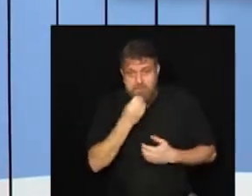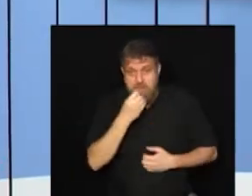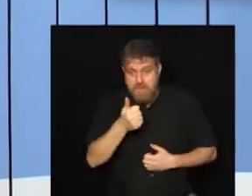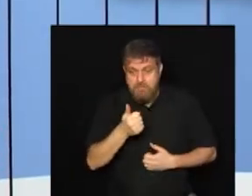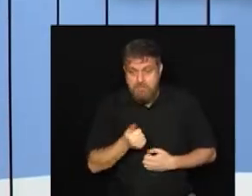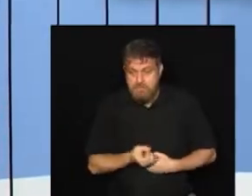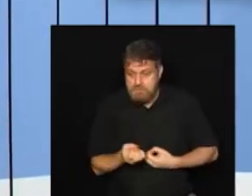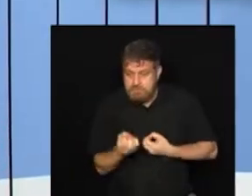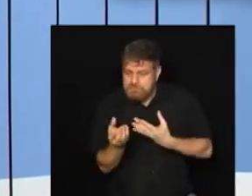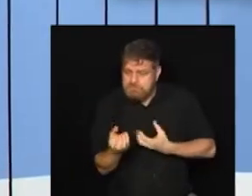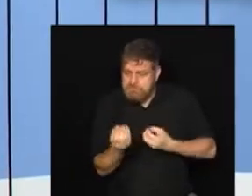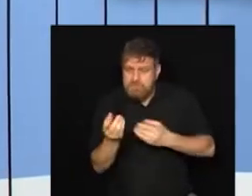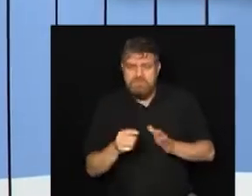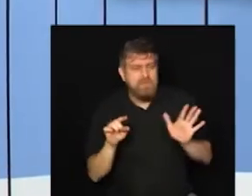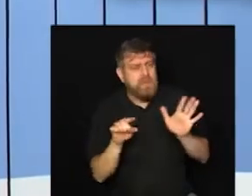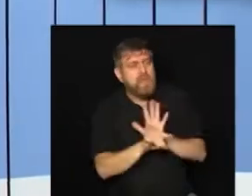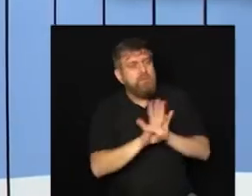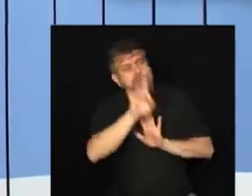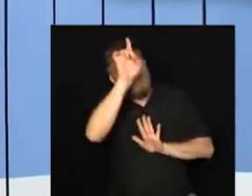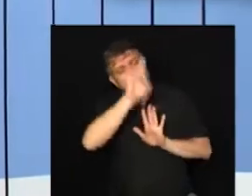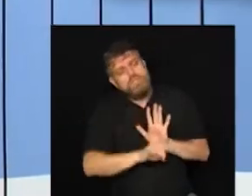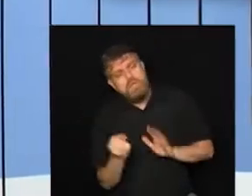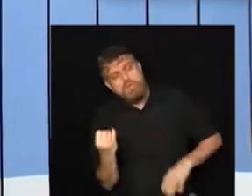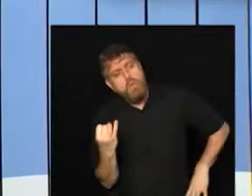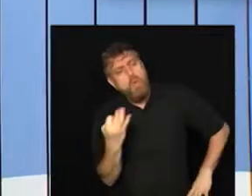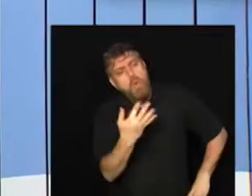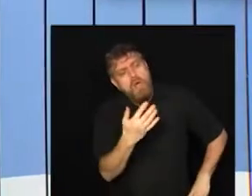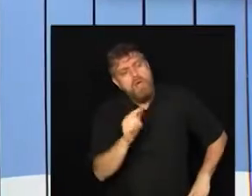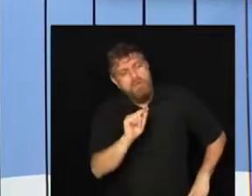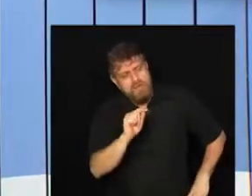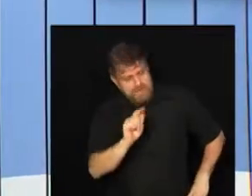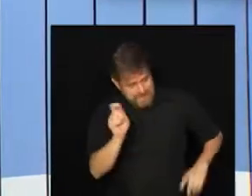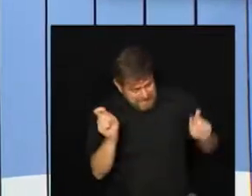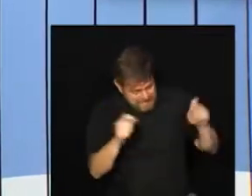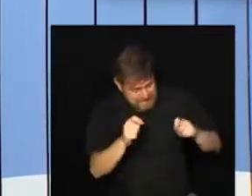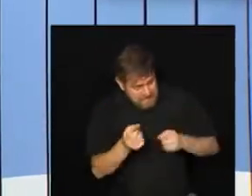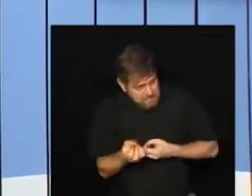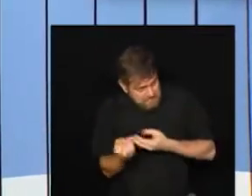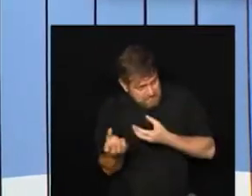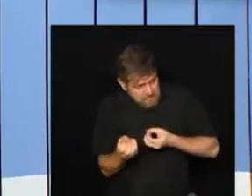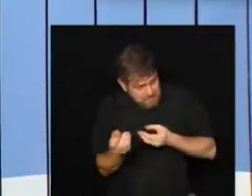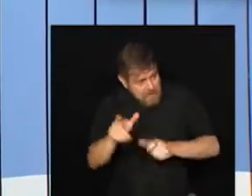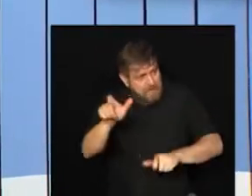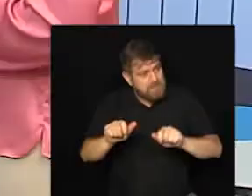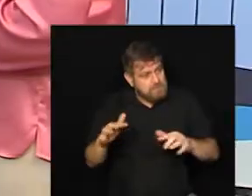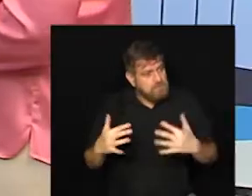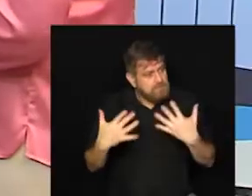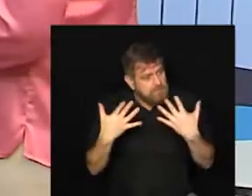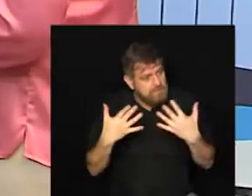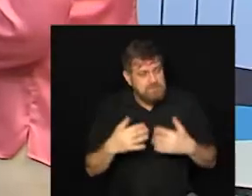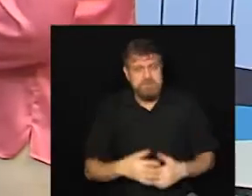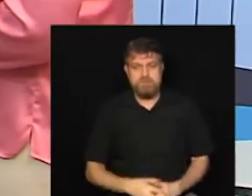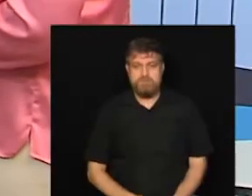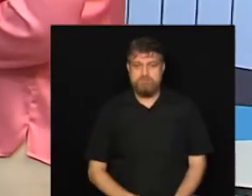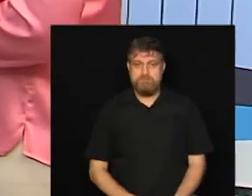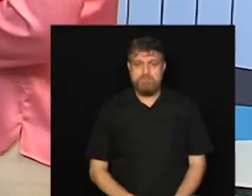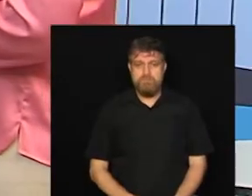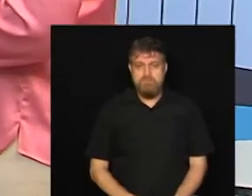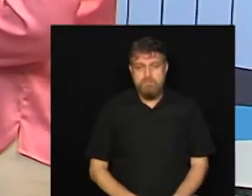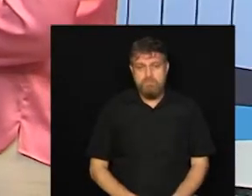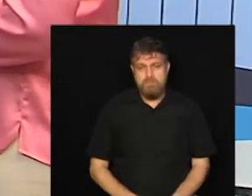gente esclarecer quais esses direitos que elas têm, Márcia. A gente consegue falar para elas, para quem nos assiste?